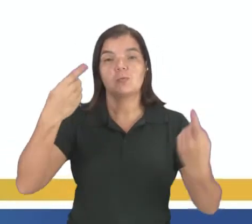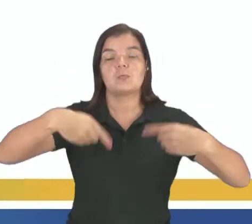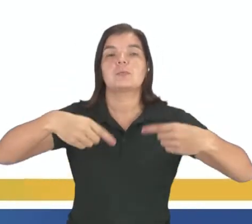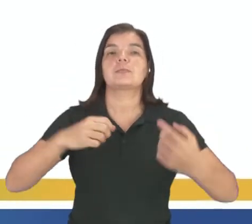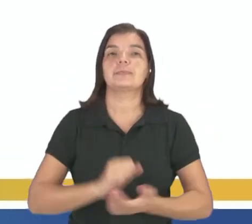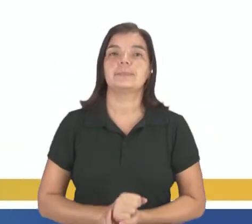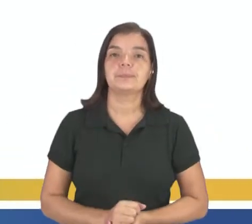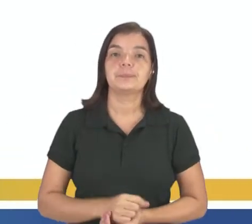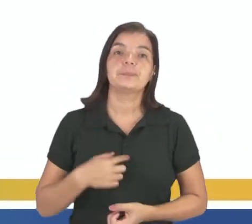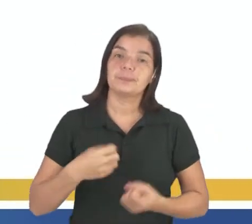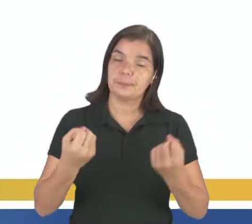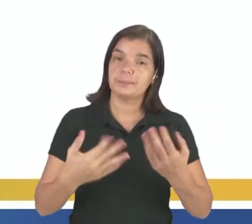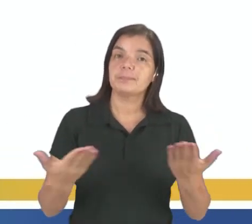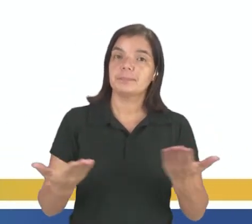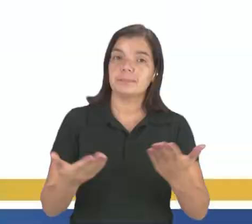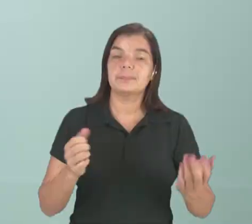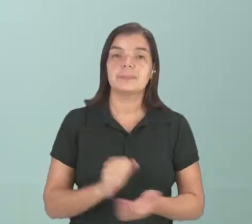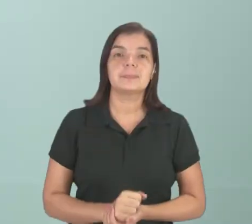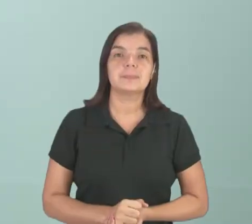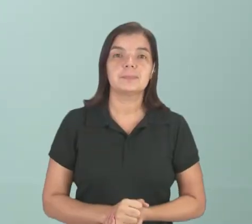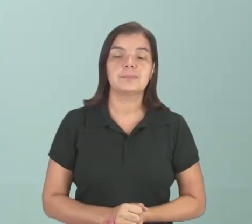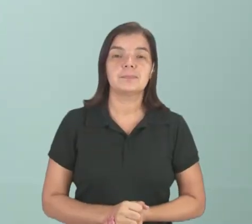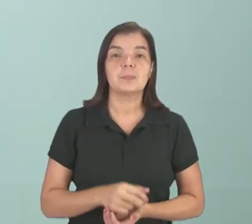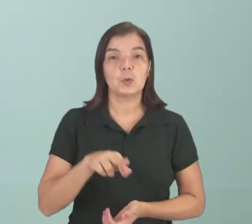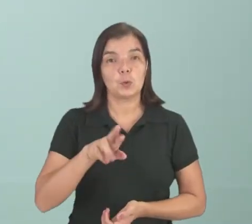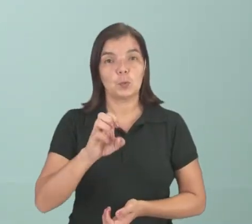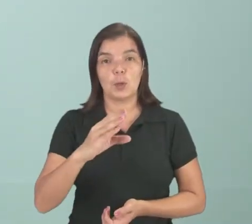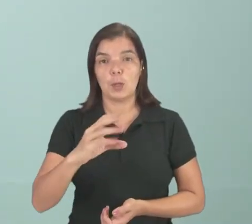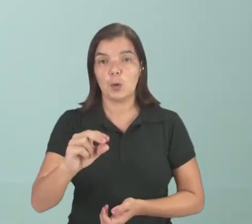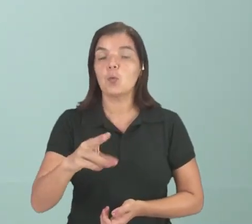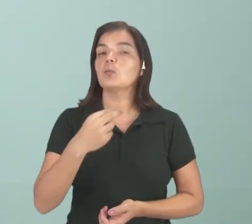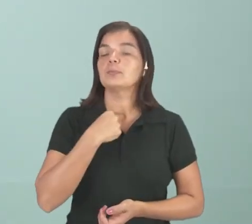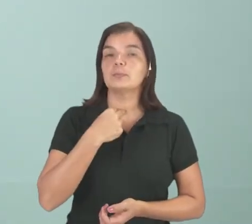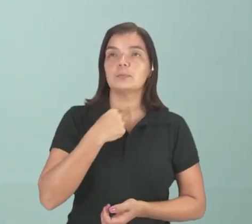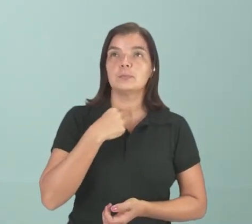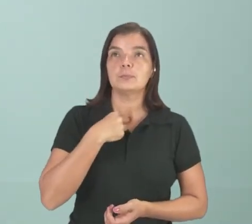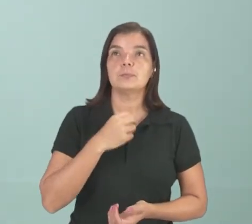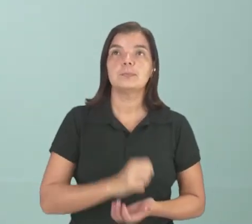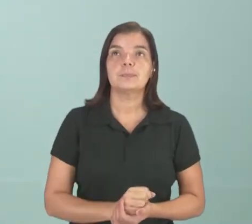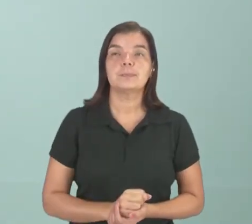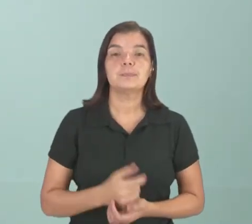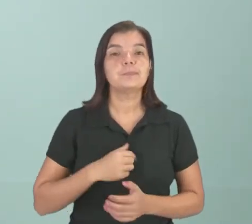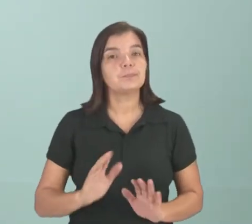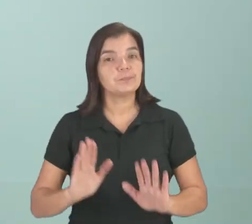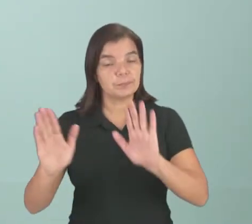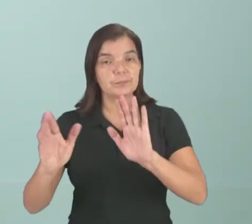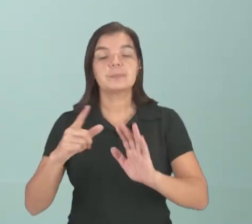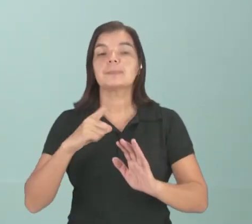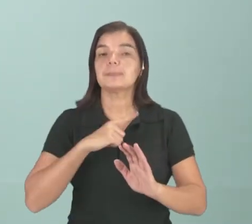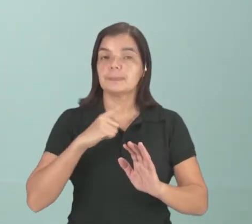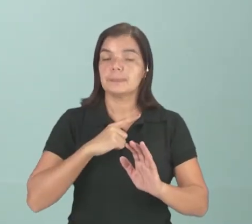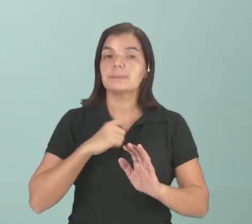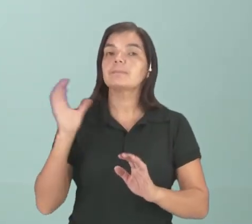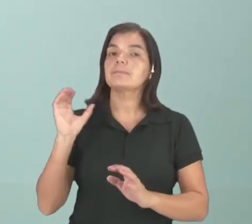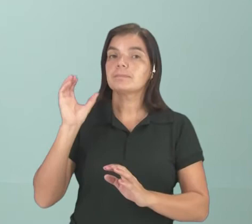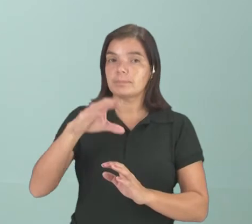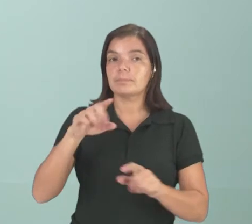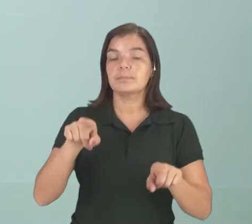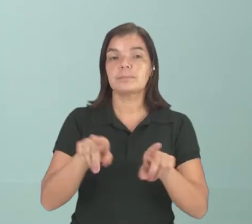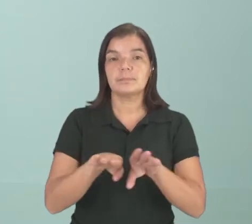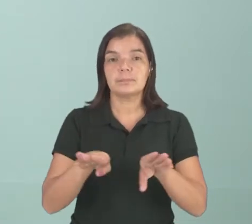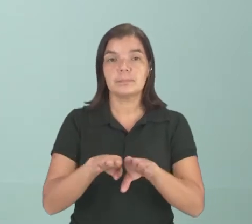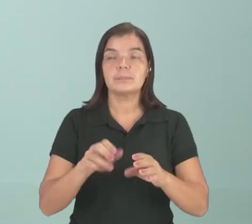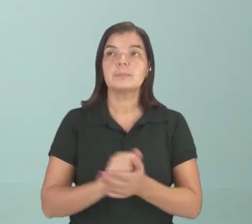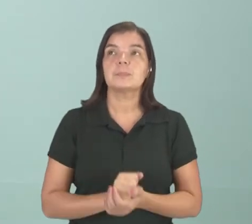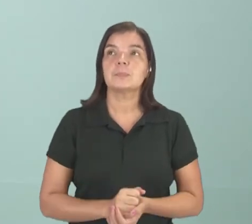adversário foi o que falamos há pouco né os questão do recuo não pode o recuo ele tem que pega tem que devolver um recuo ele